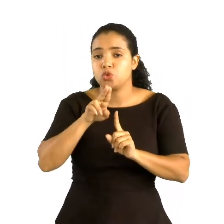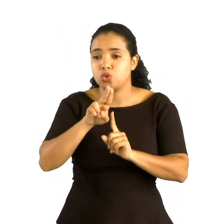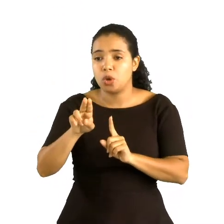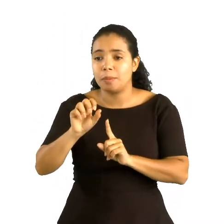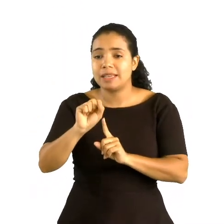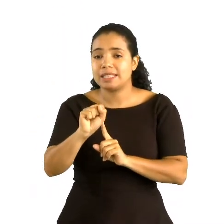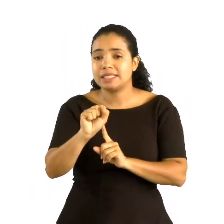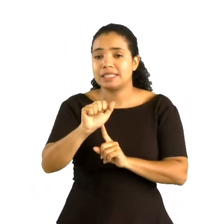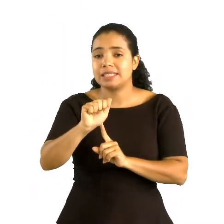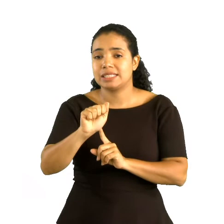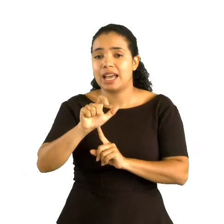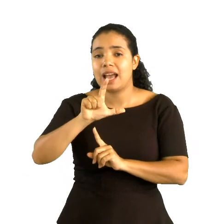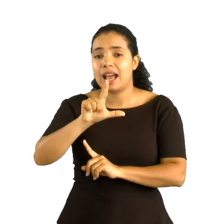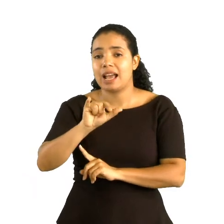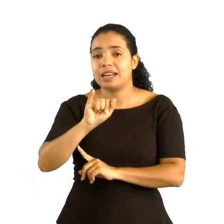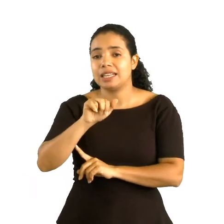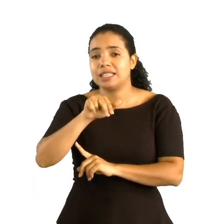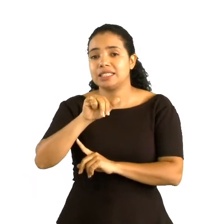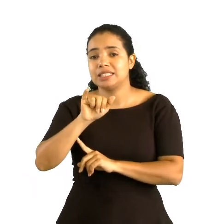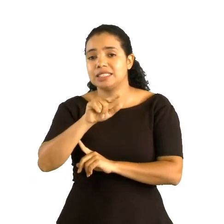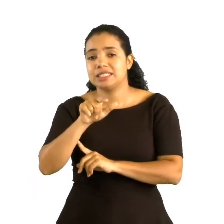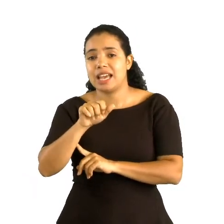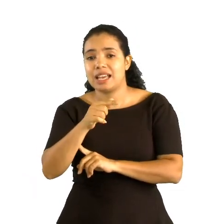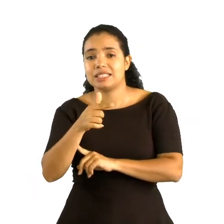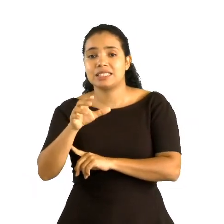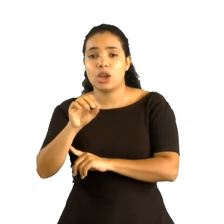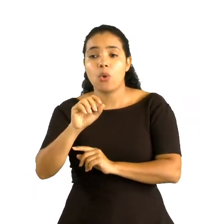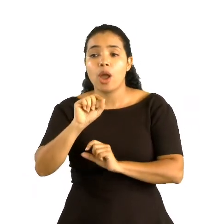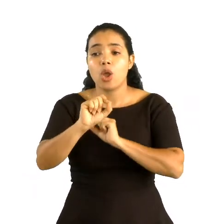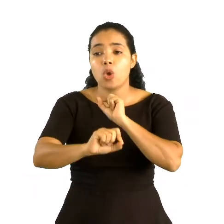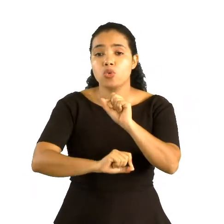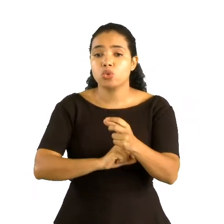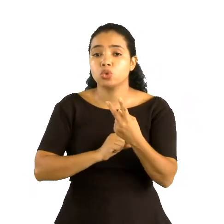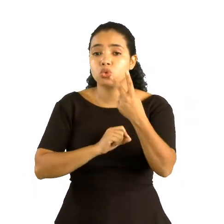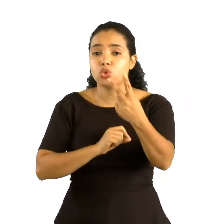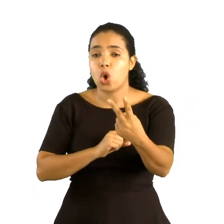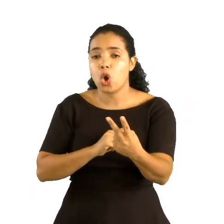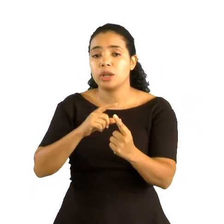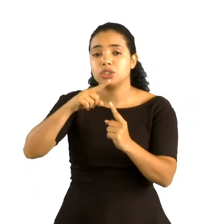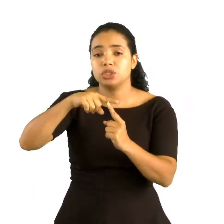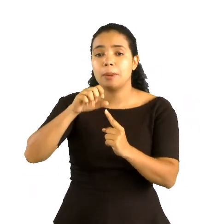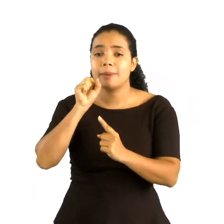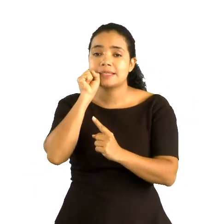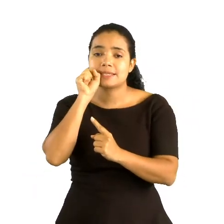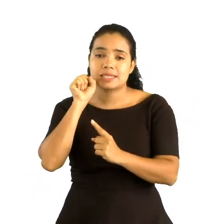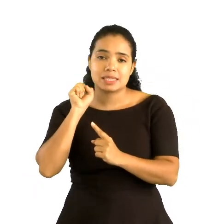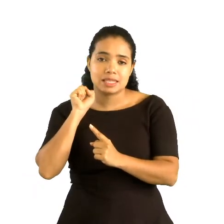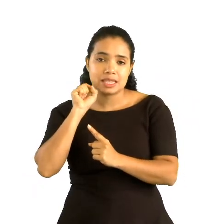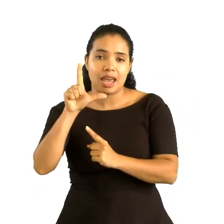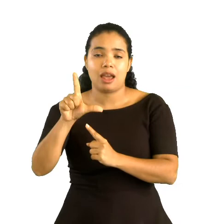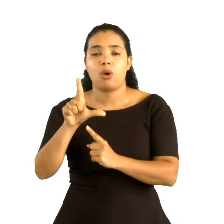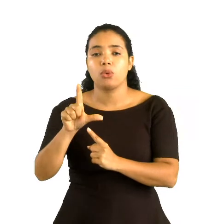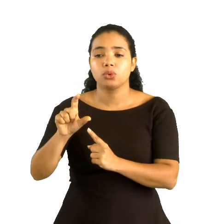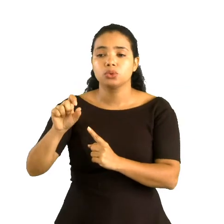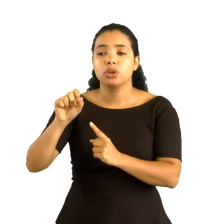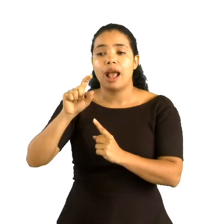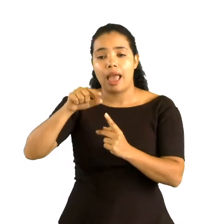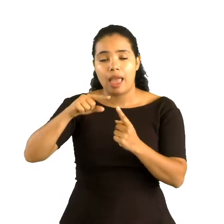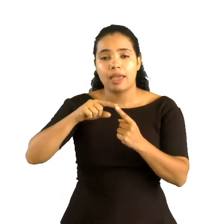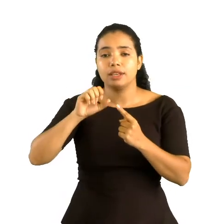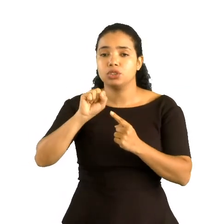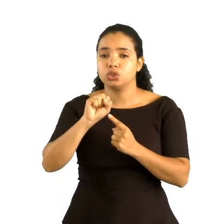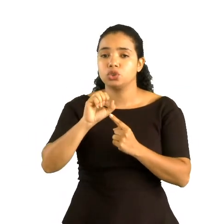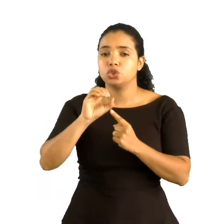mais é que aumento de dois tipos de sais, que é o sódio e o